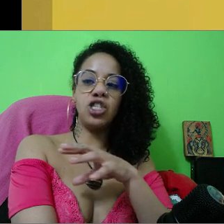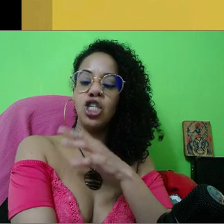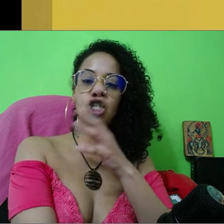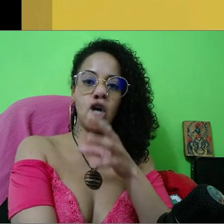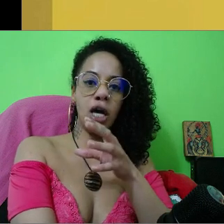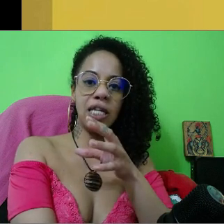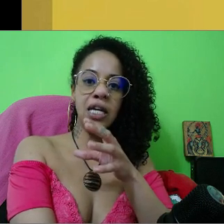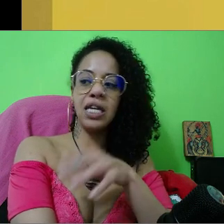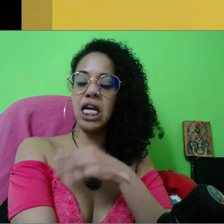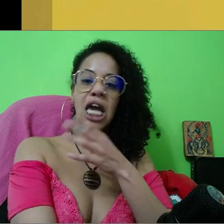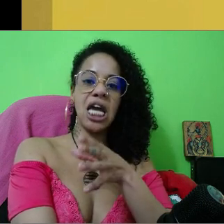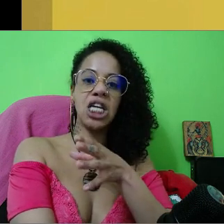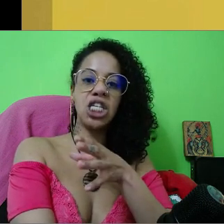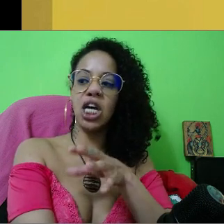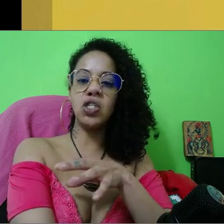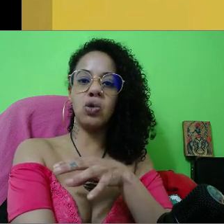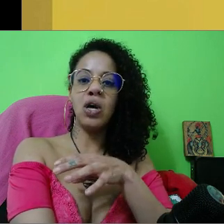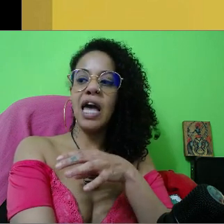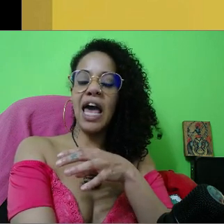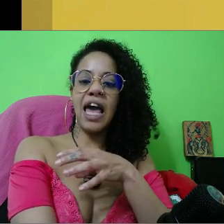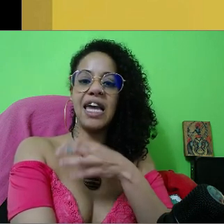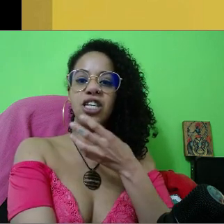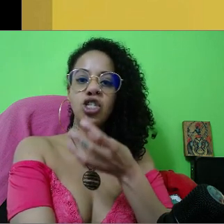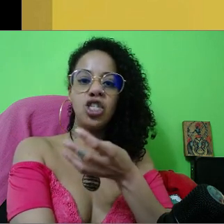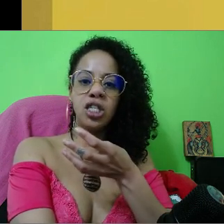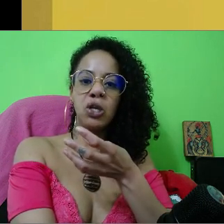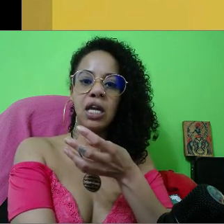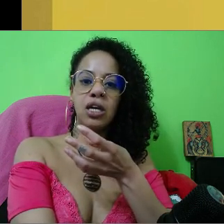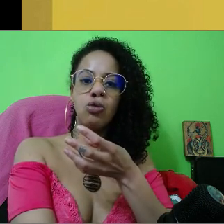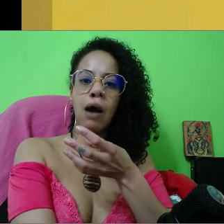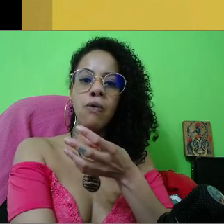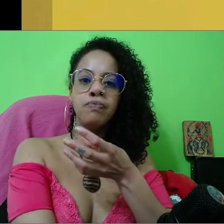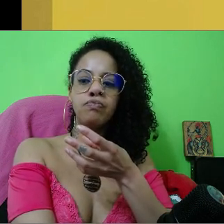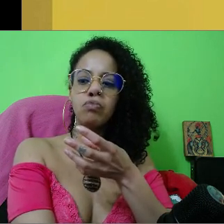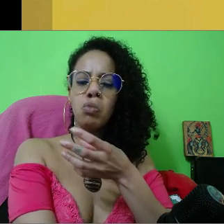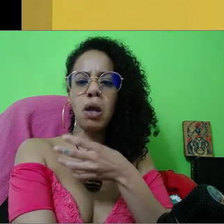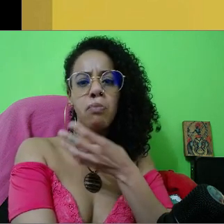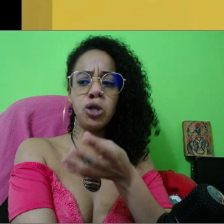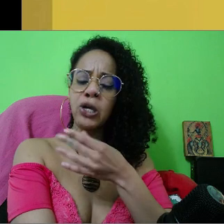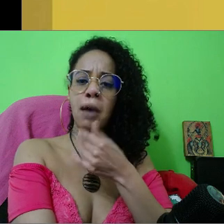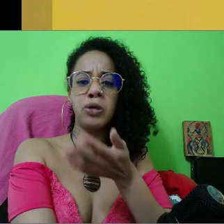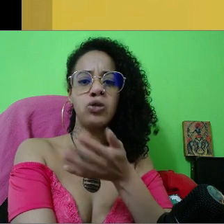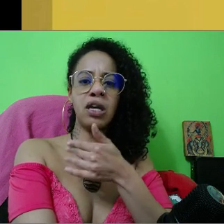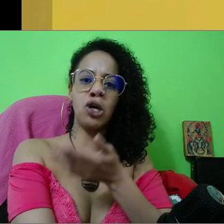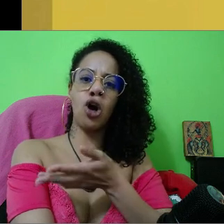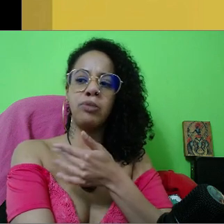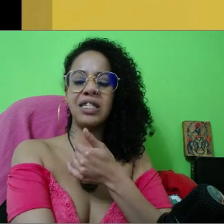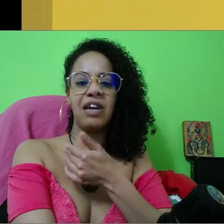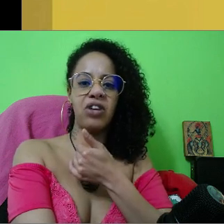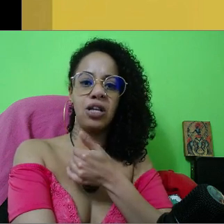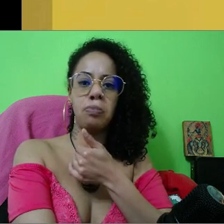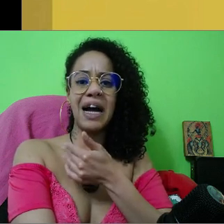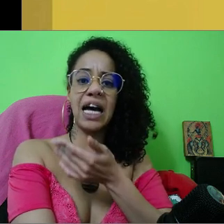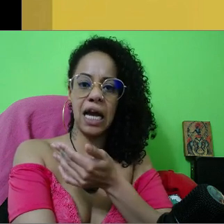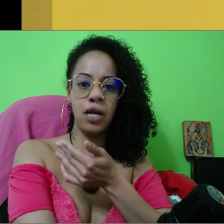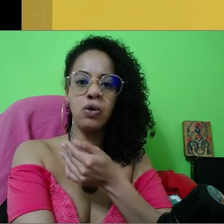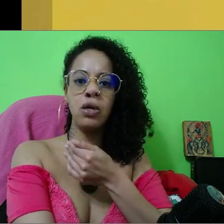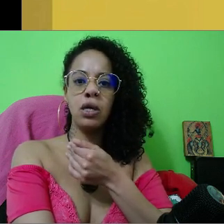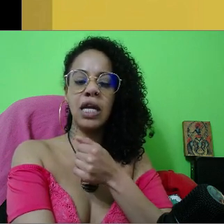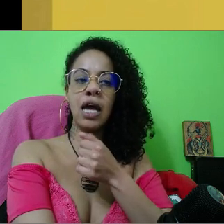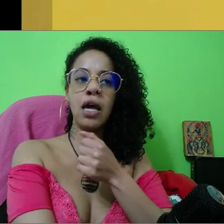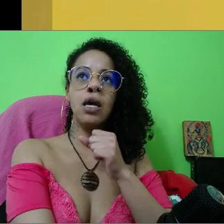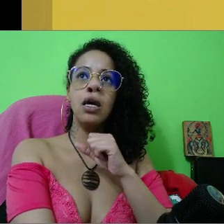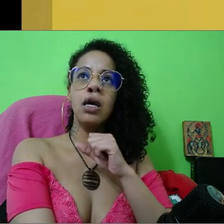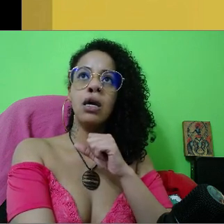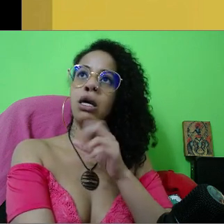tirada de idiota Ninguém acha isso é elitismo intelectual muito porque a pessoa que me cobre escreve errado para